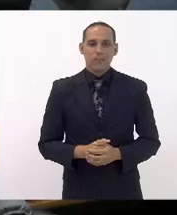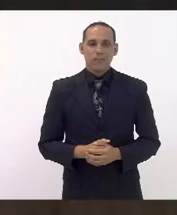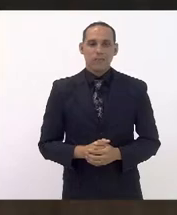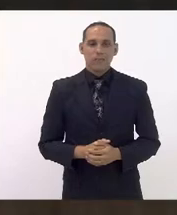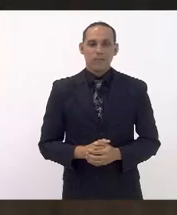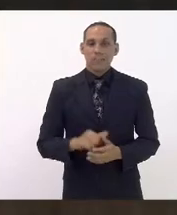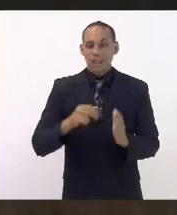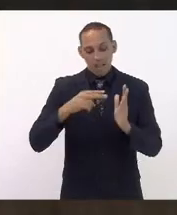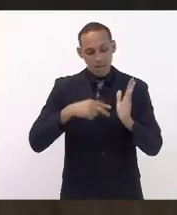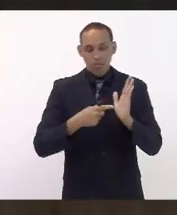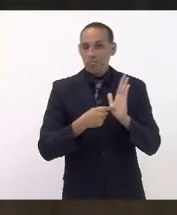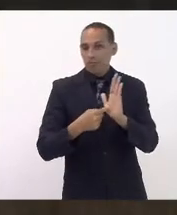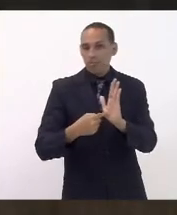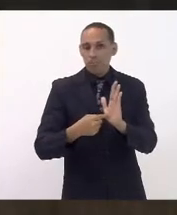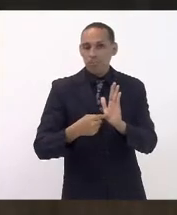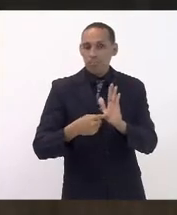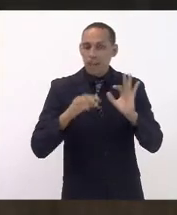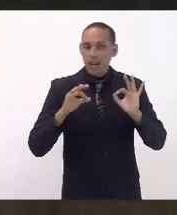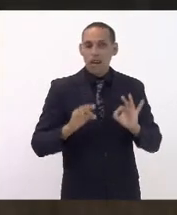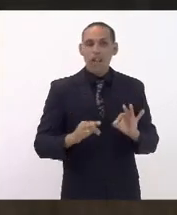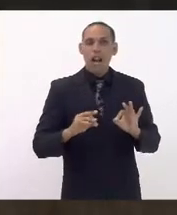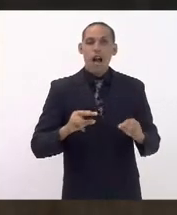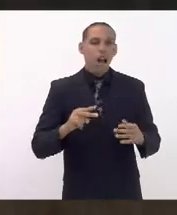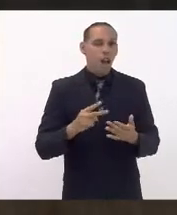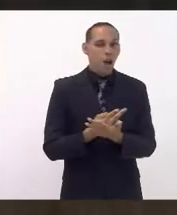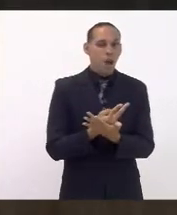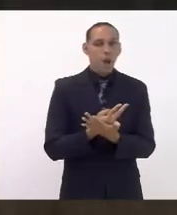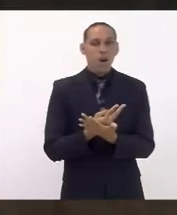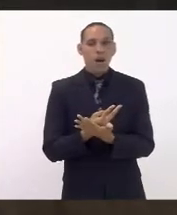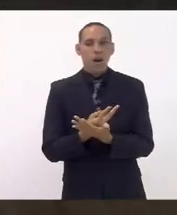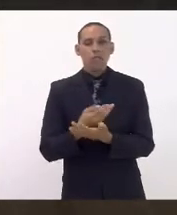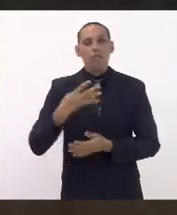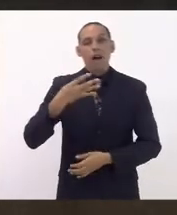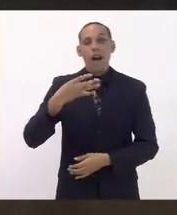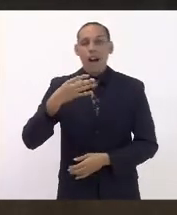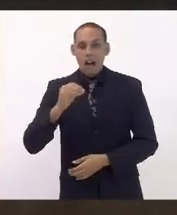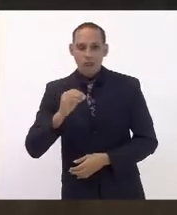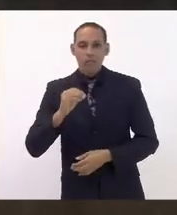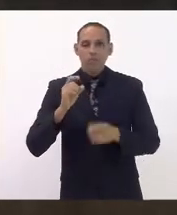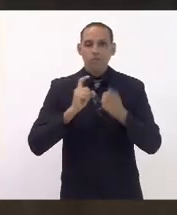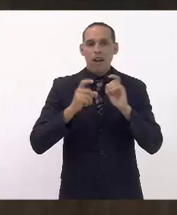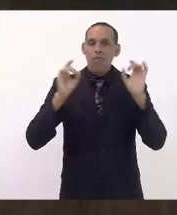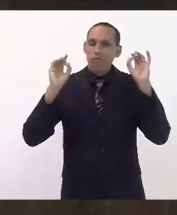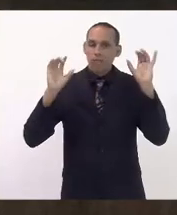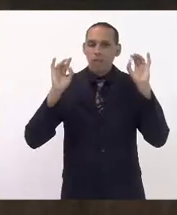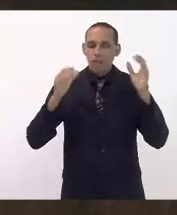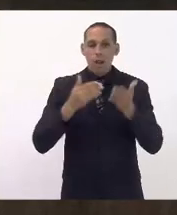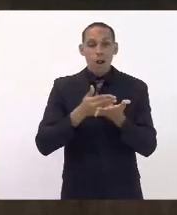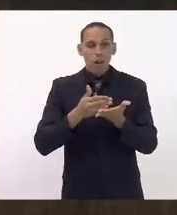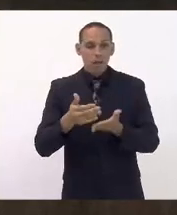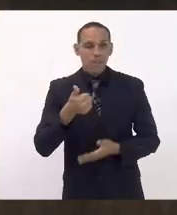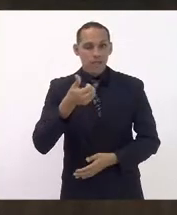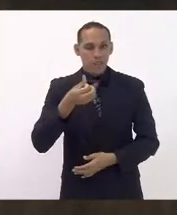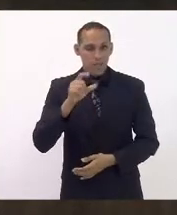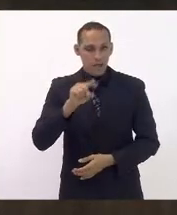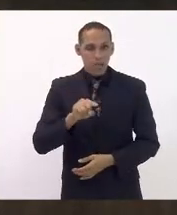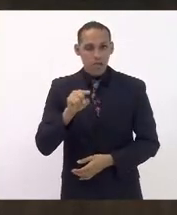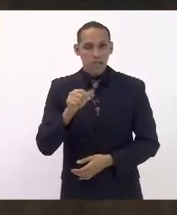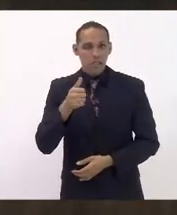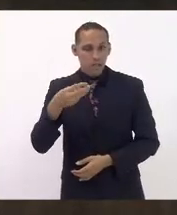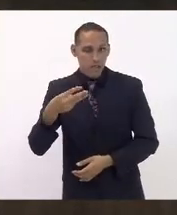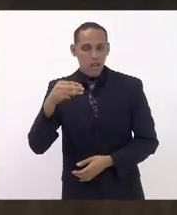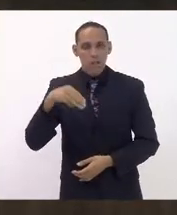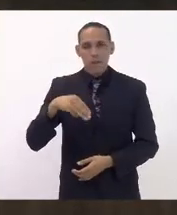A ata reflete com exatidão o ocorrido na 40ª sessão extraordinária, que, iniciada às 16 horas e